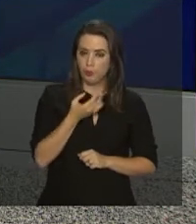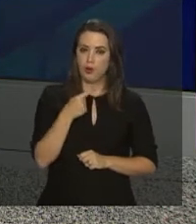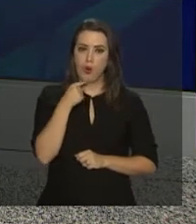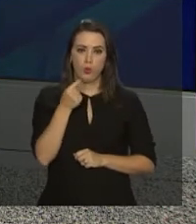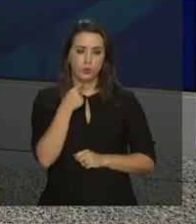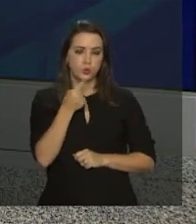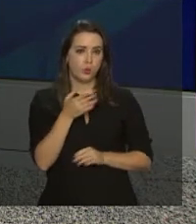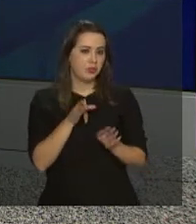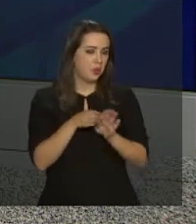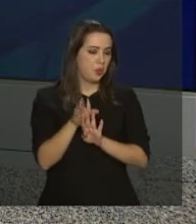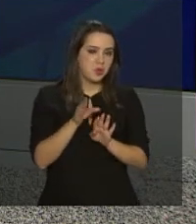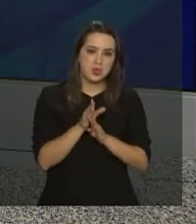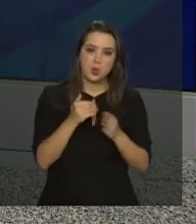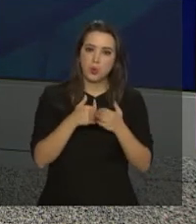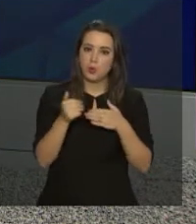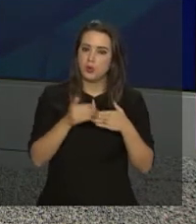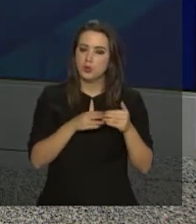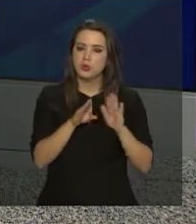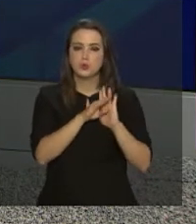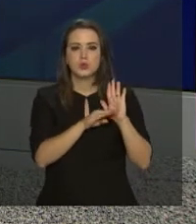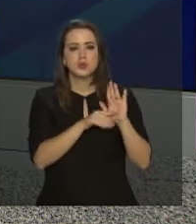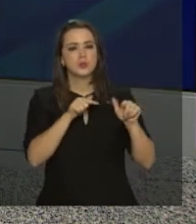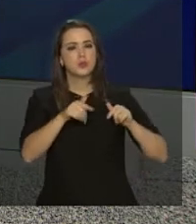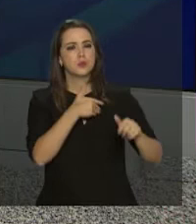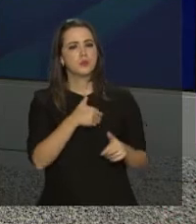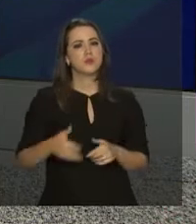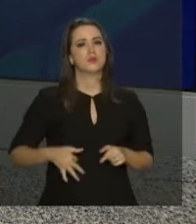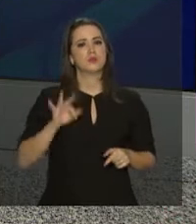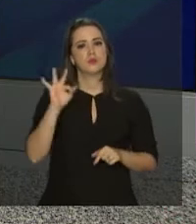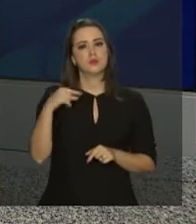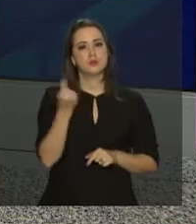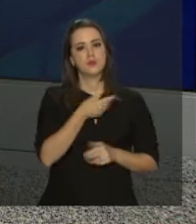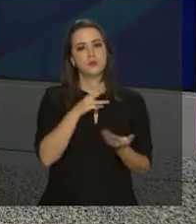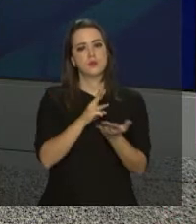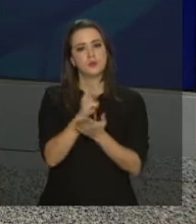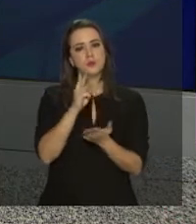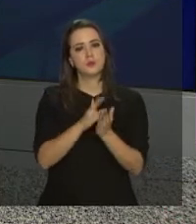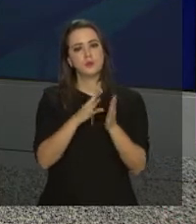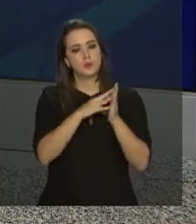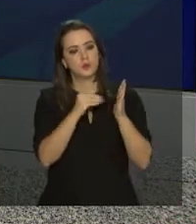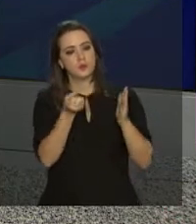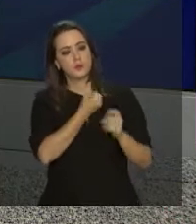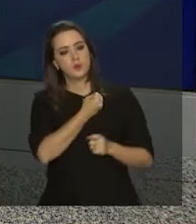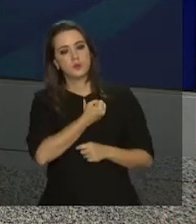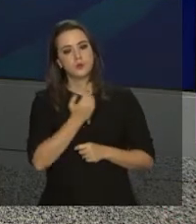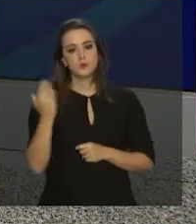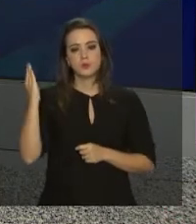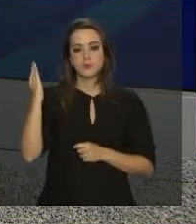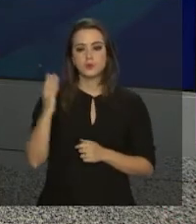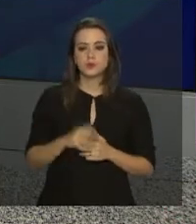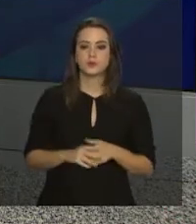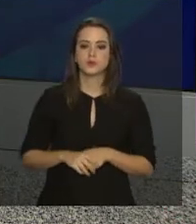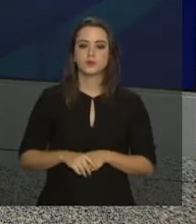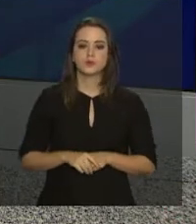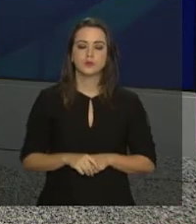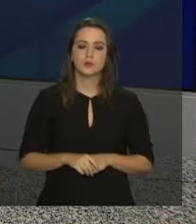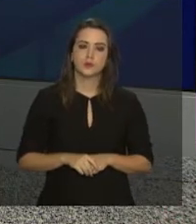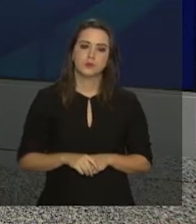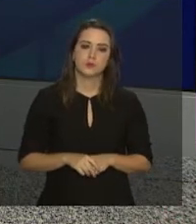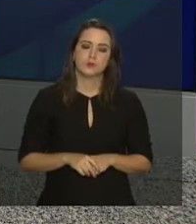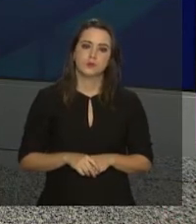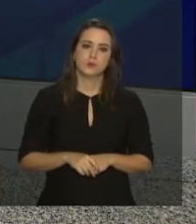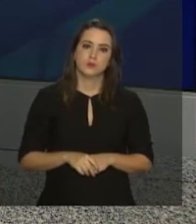reportagens e dúvidas sobre programas e ações do governo federal para o nosso ou ate zappelli o número é 16 19